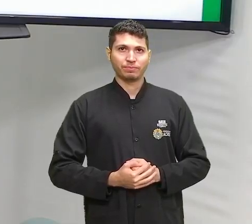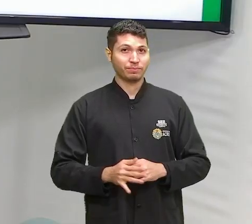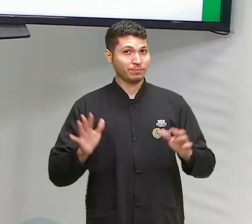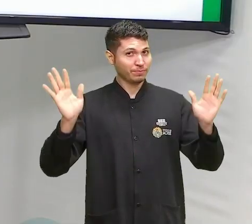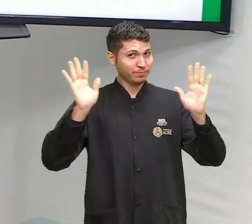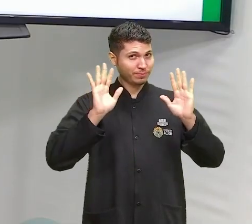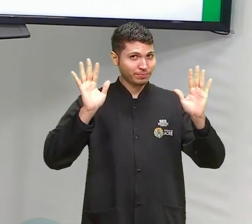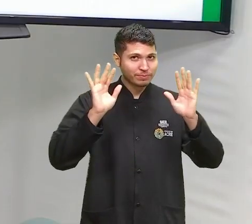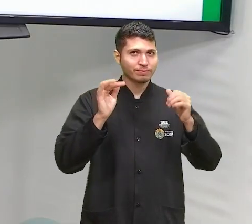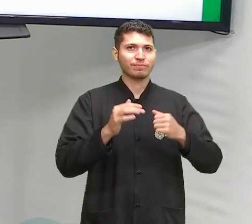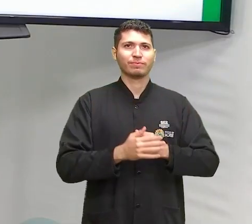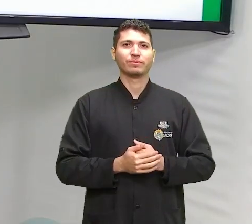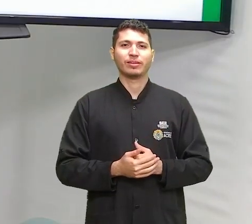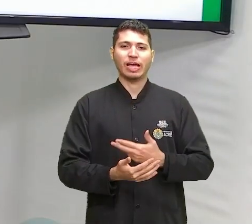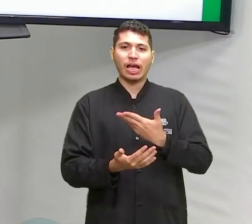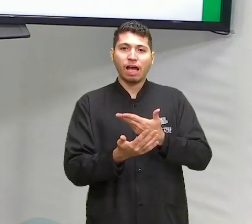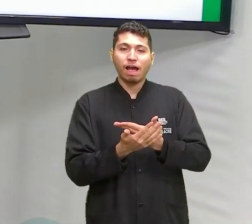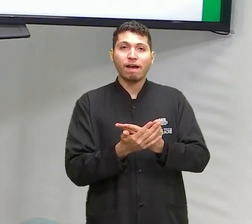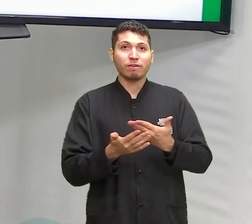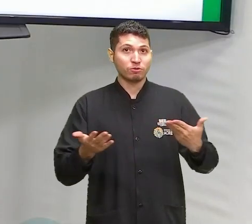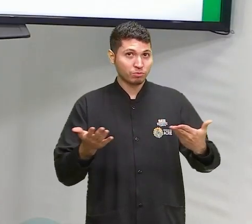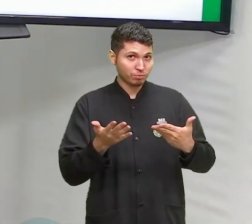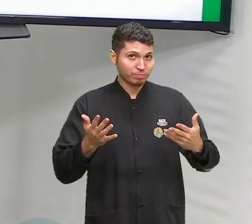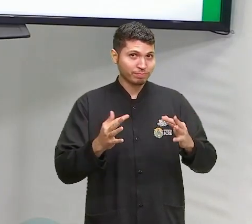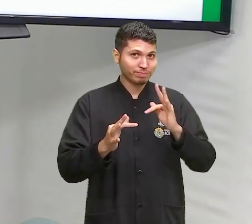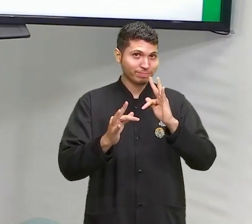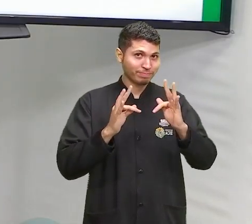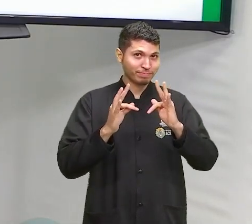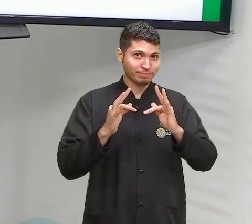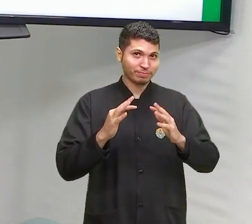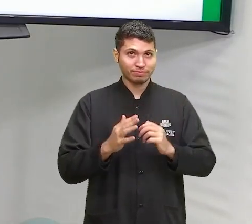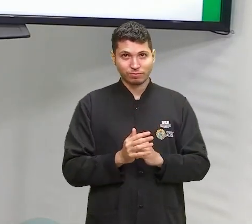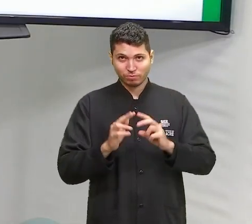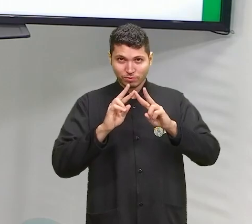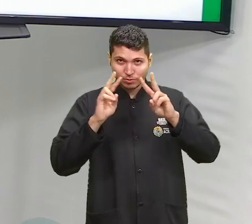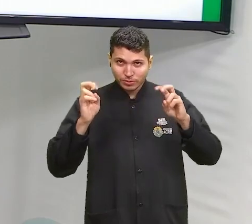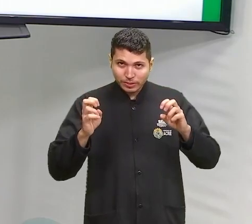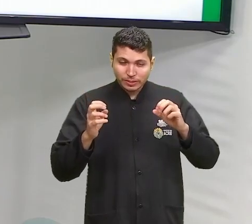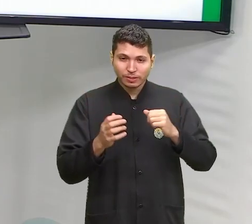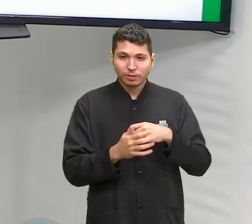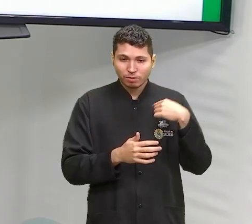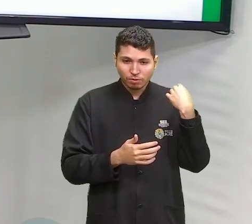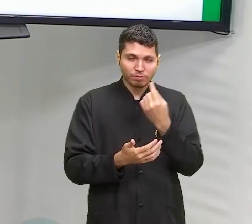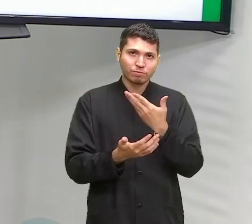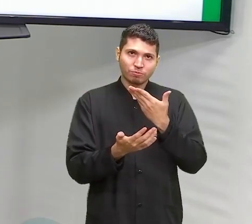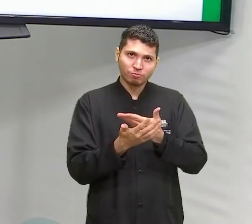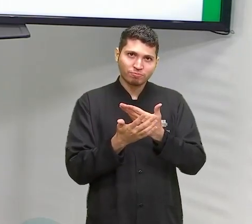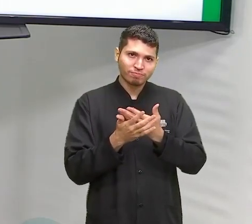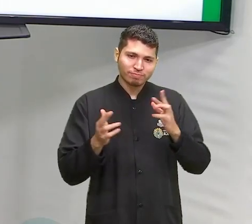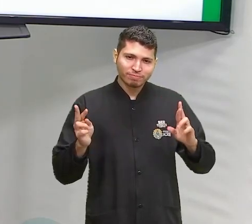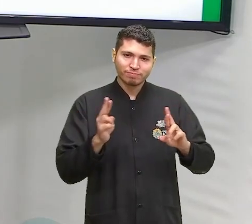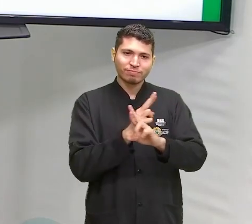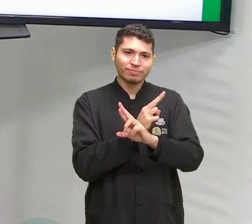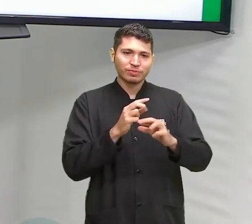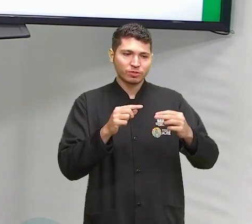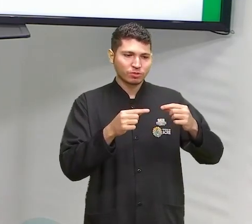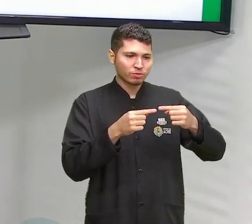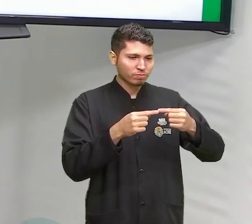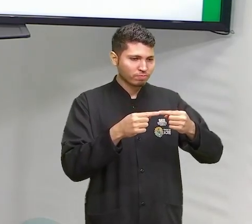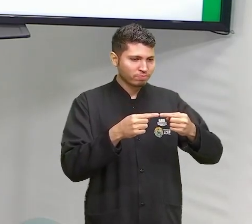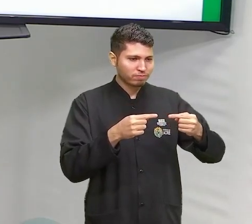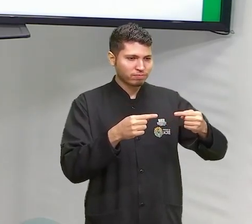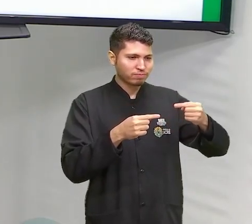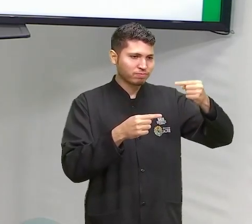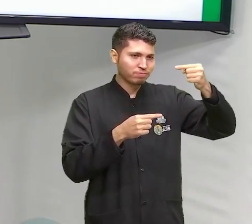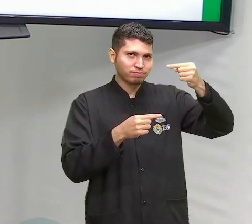Olá, pessoal! Nossa aula de hoje é de física e o assunto que a gente vai estudar é relacionado à associação de resistores e potência